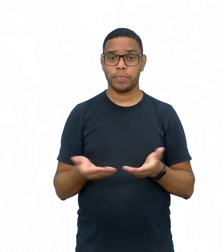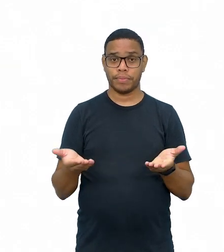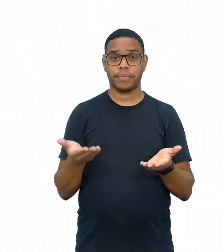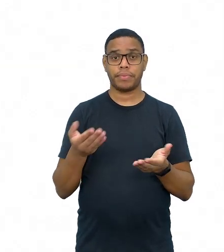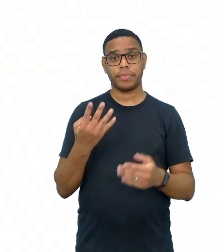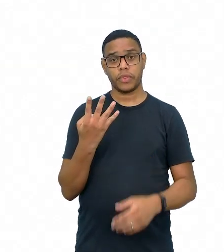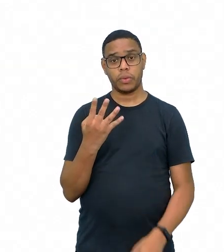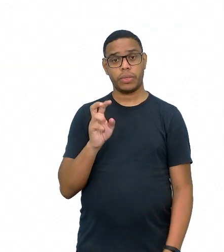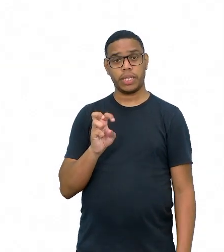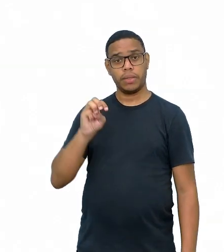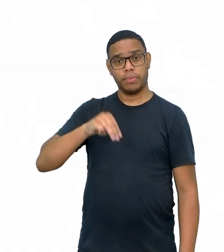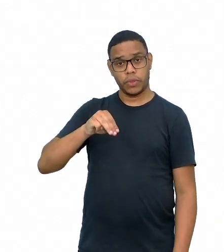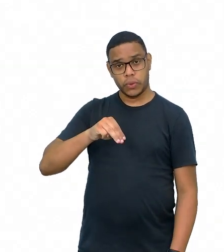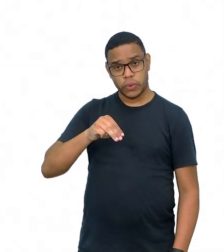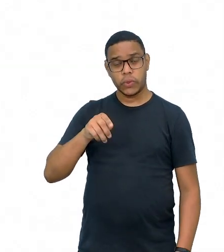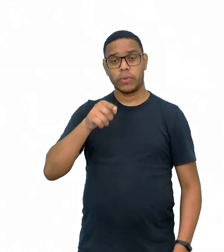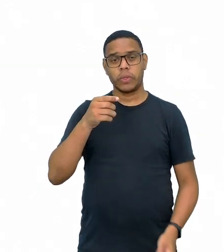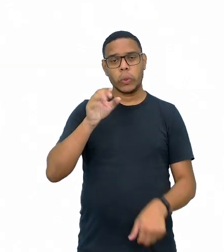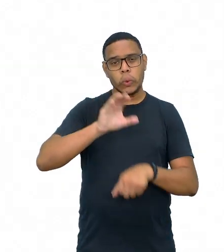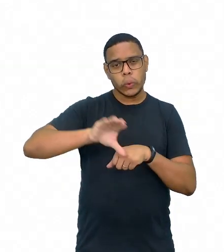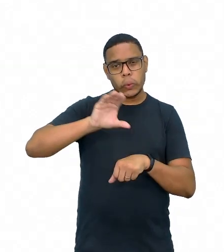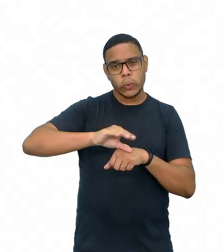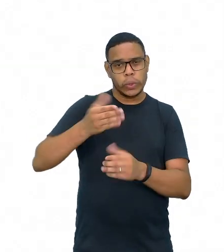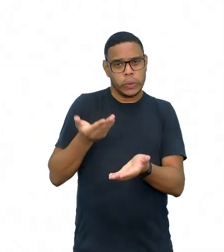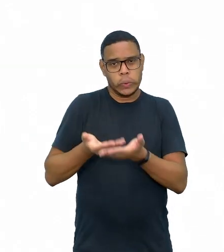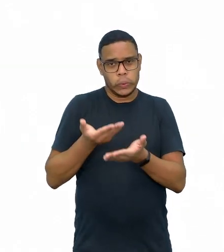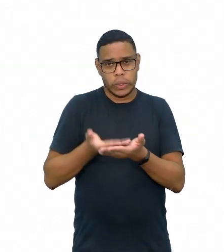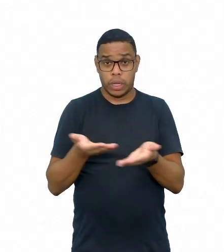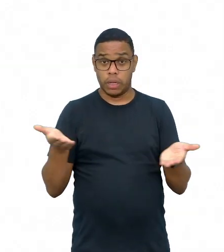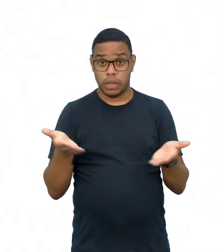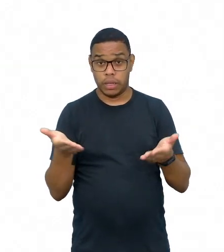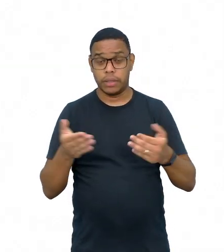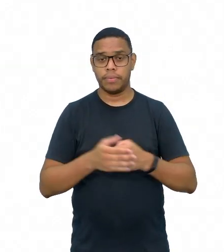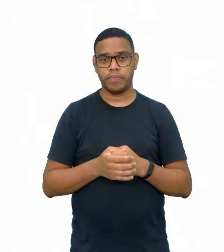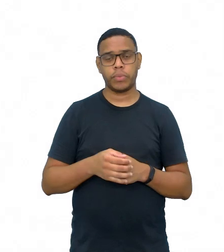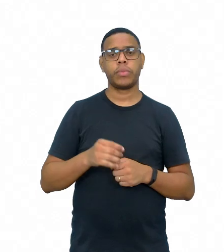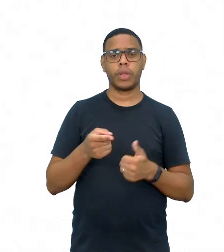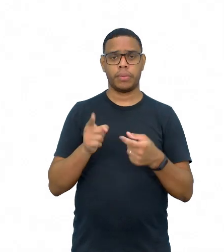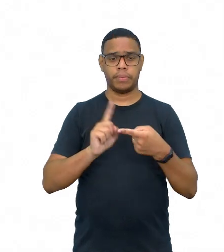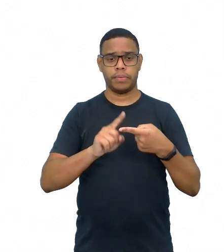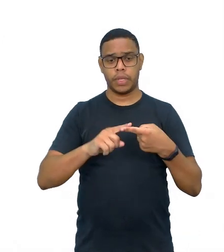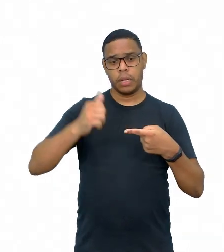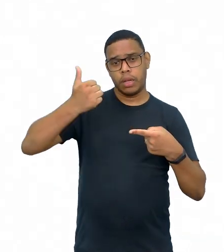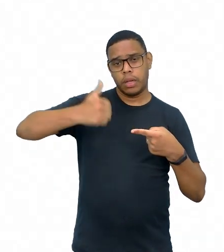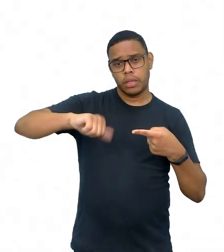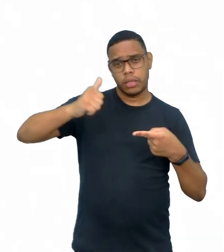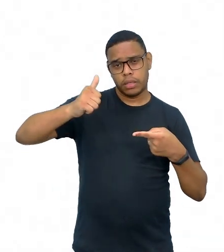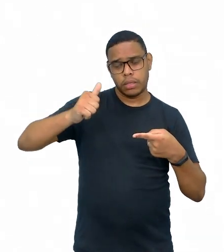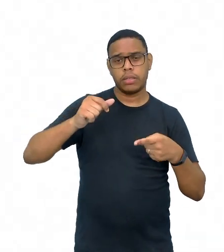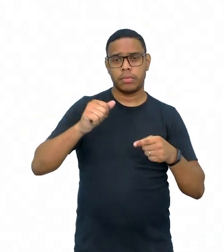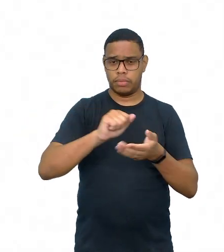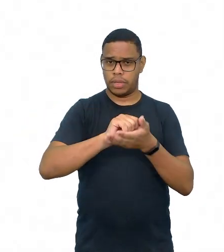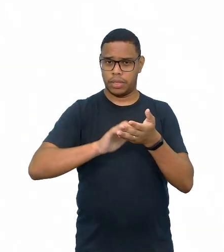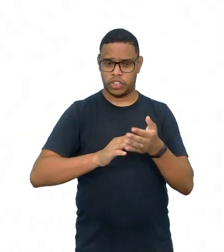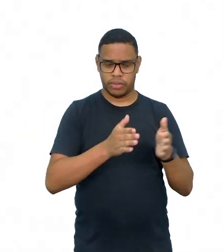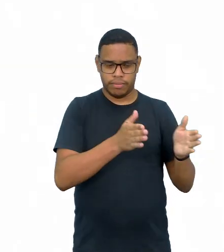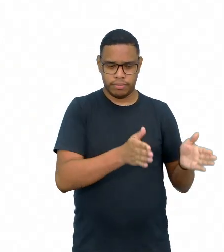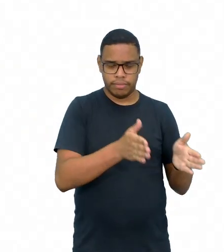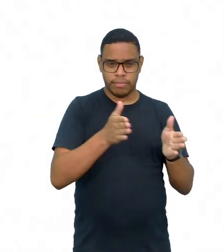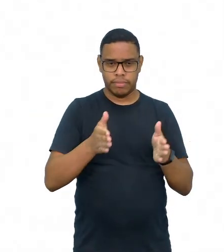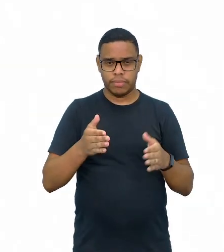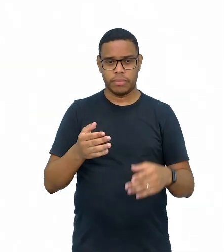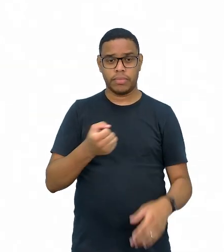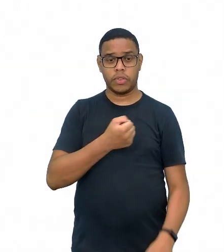desses 45 minutos dos nossos estudos, né? É analisar a sequência de atividades. Se vocês olharem aí,